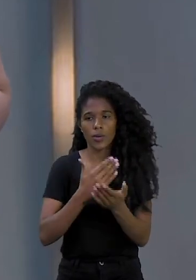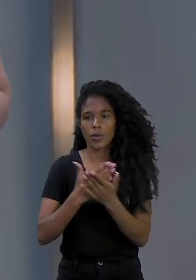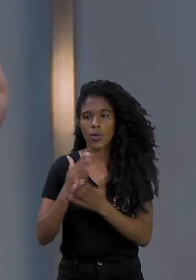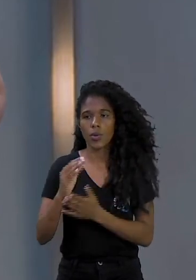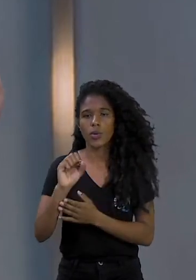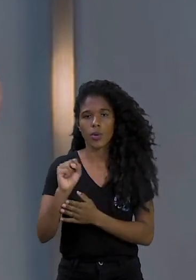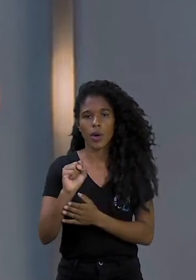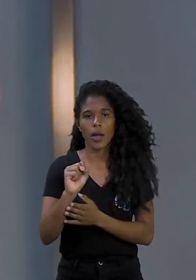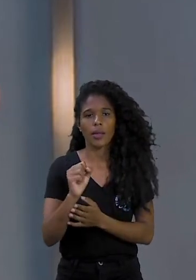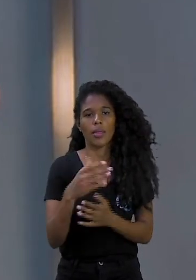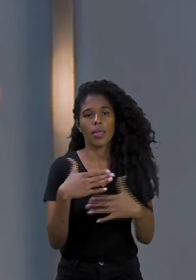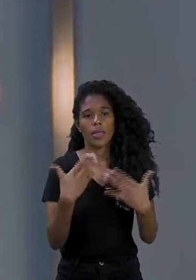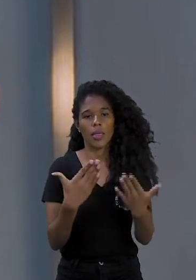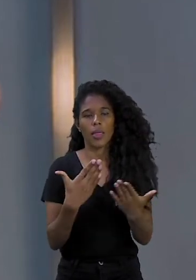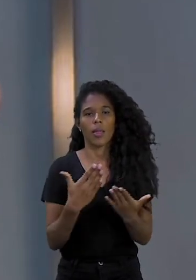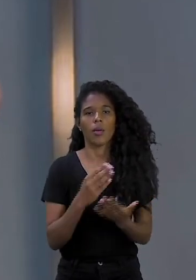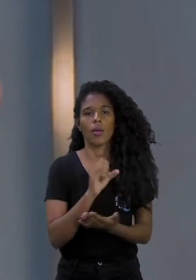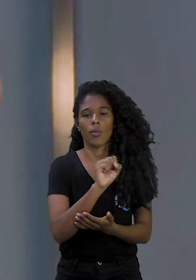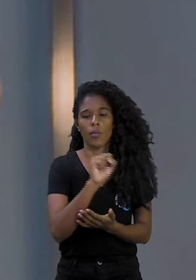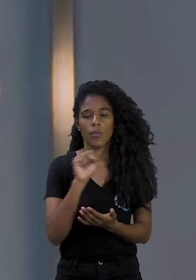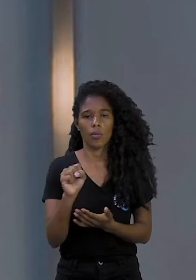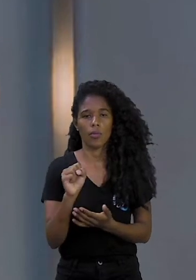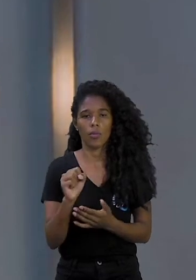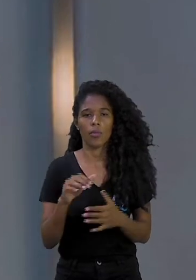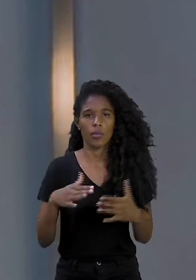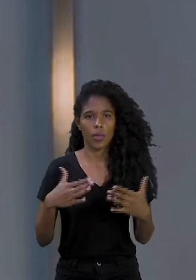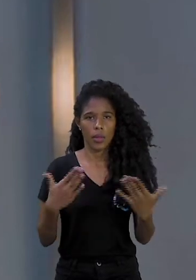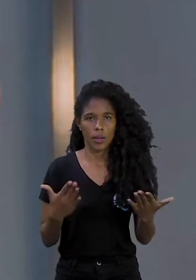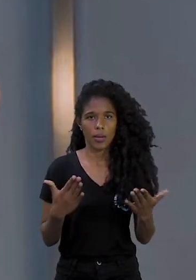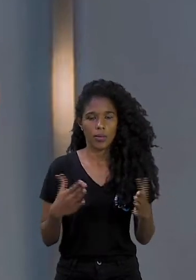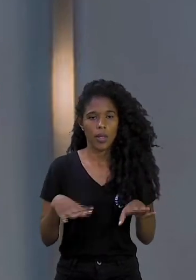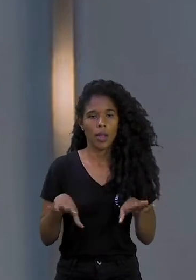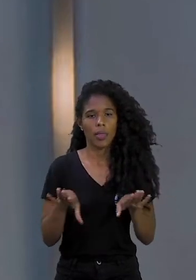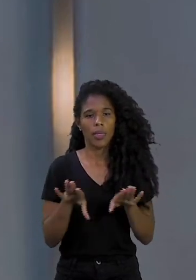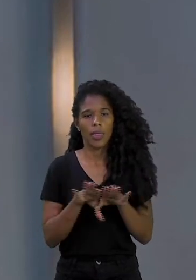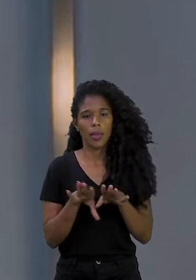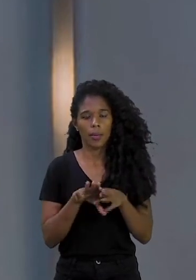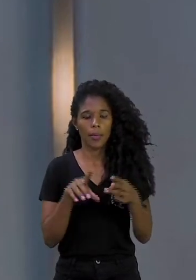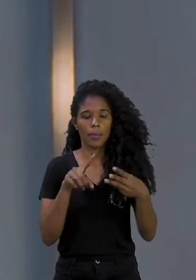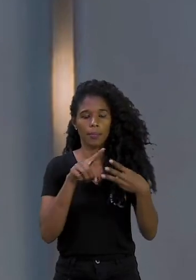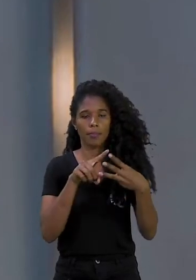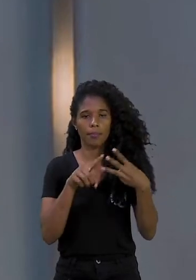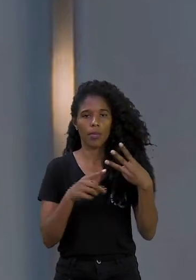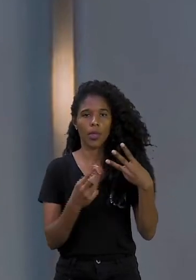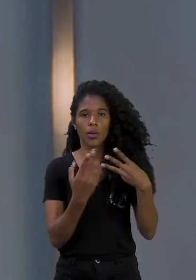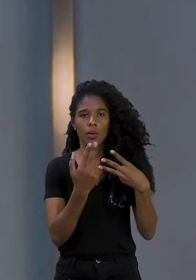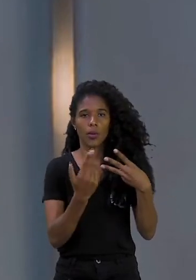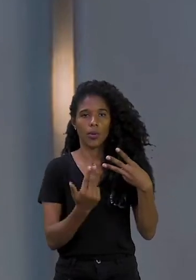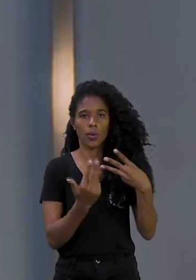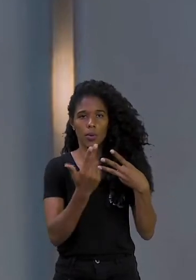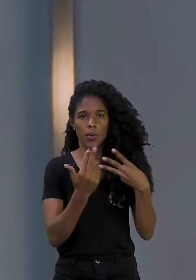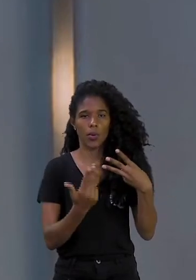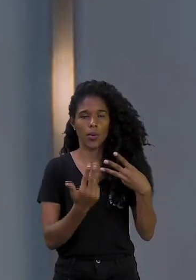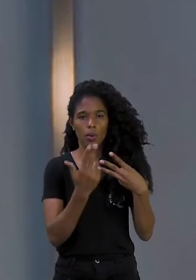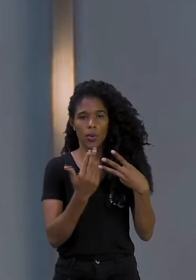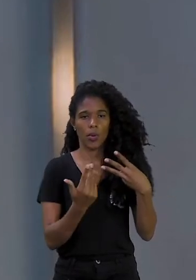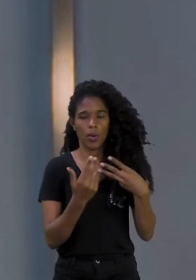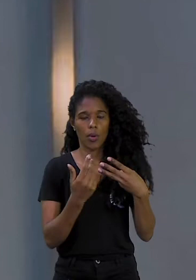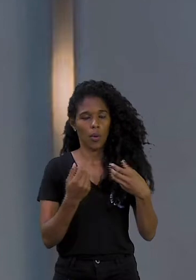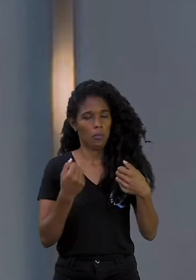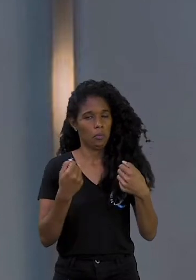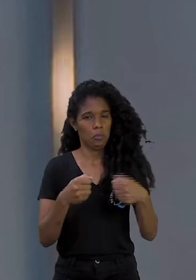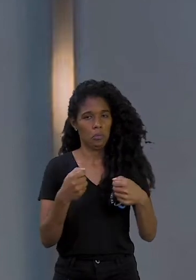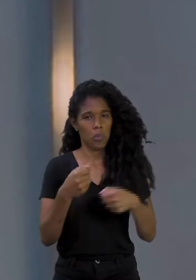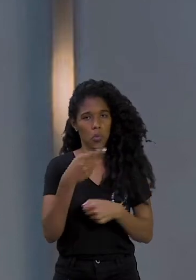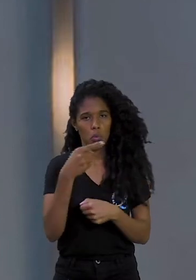hífen e vai ficar com 2 S's. O mesmo acontece com contra-regra. Tem o prefixo